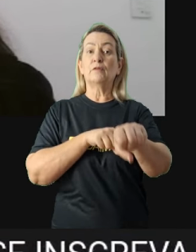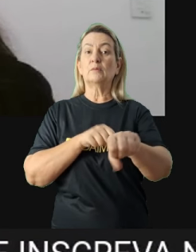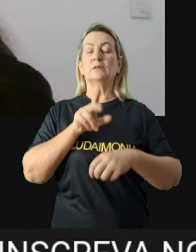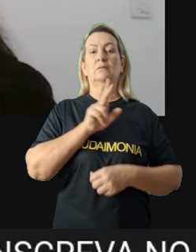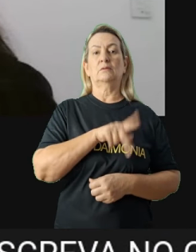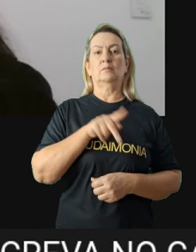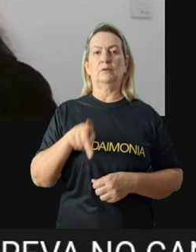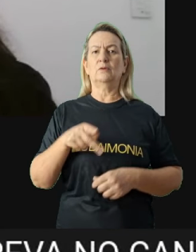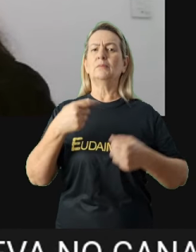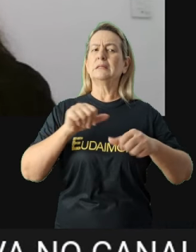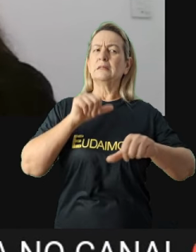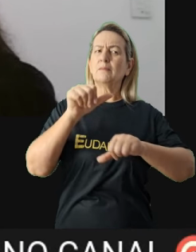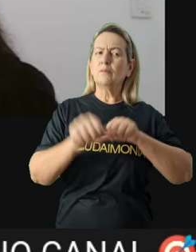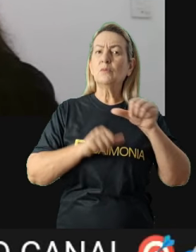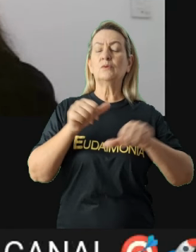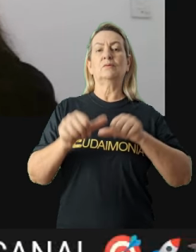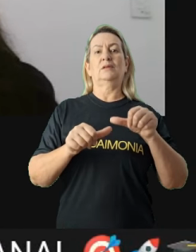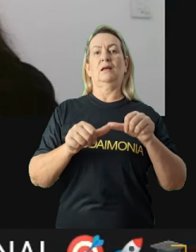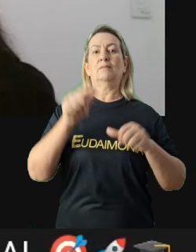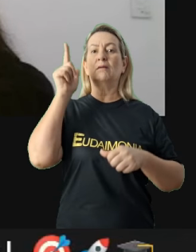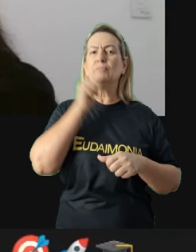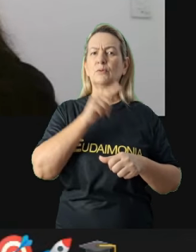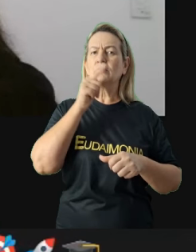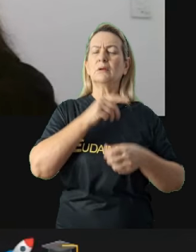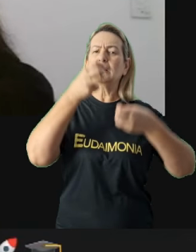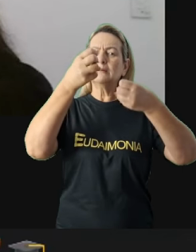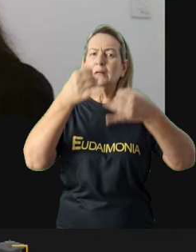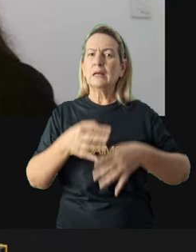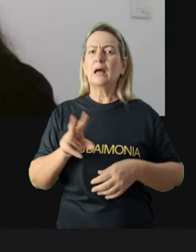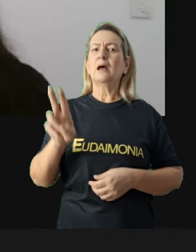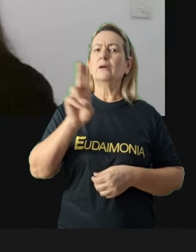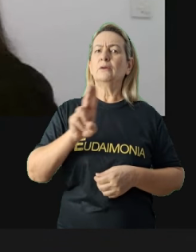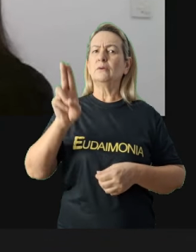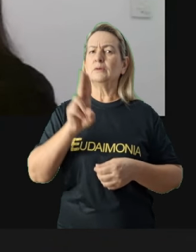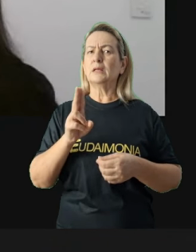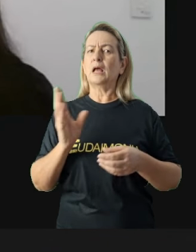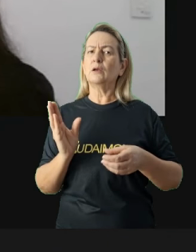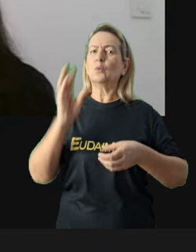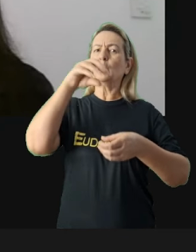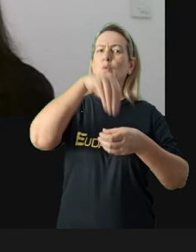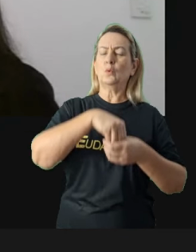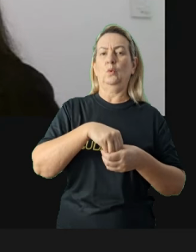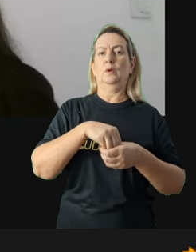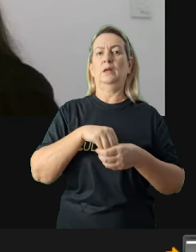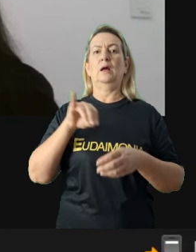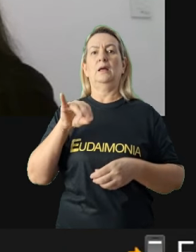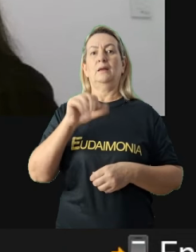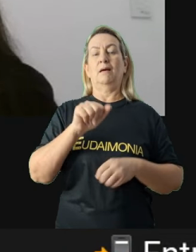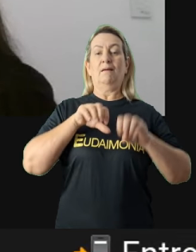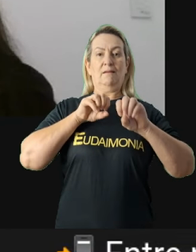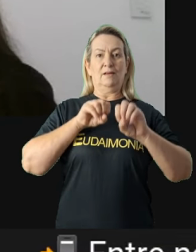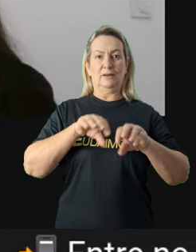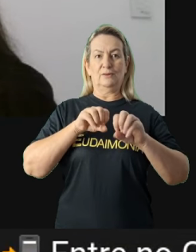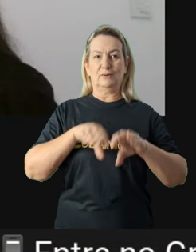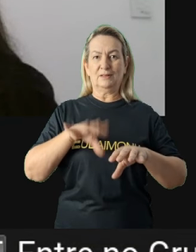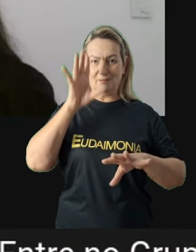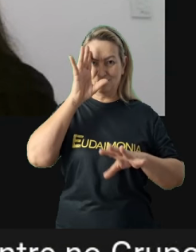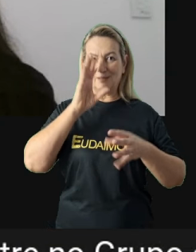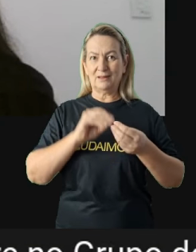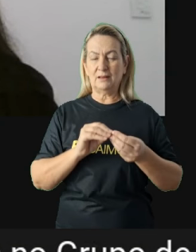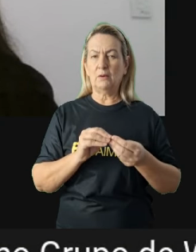de que forma, né, que a formação dos professores deve mudar para abordar adequadamente a inclusão da IA na